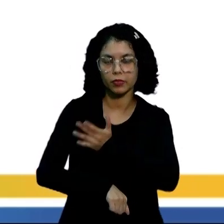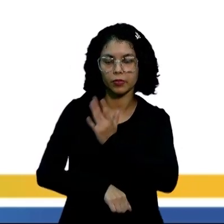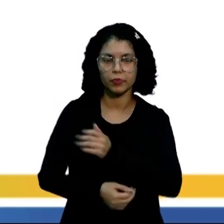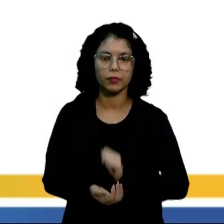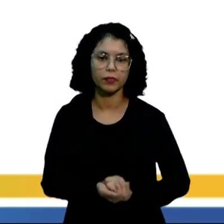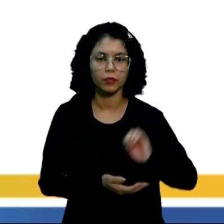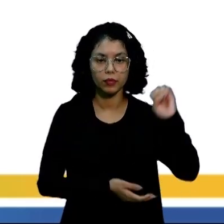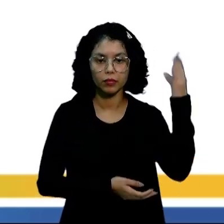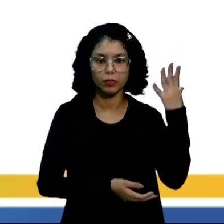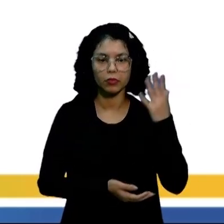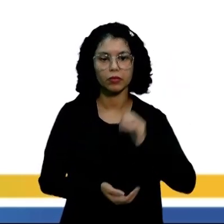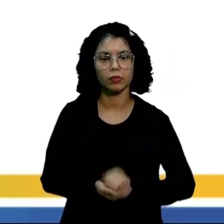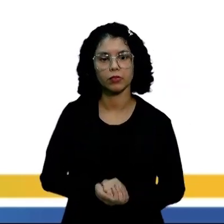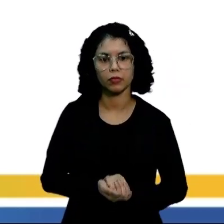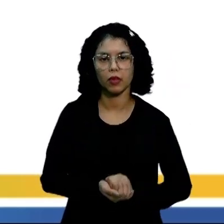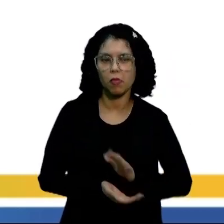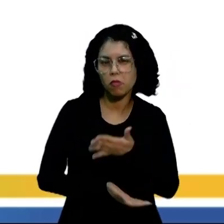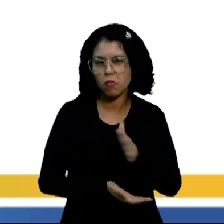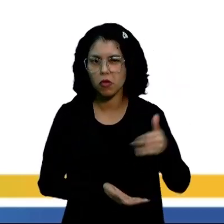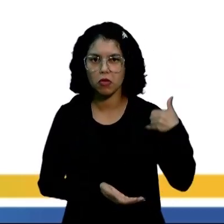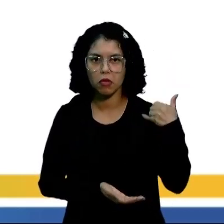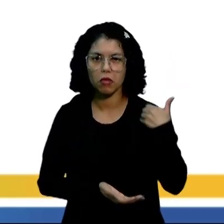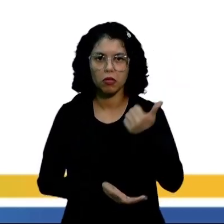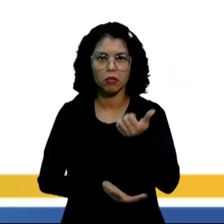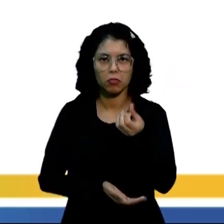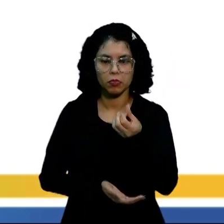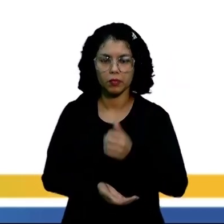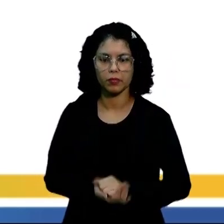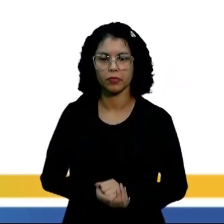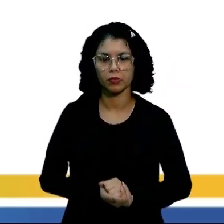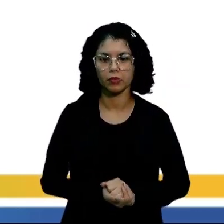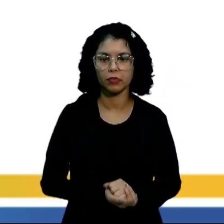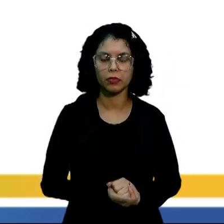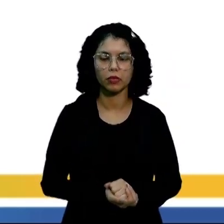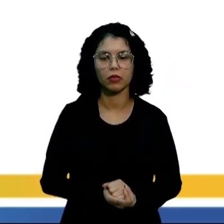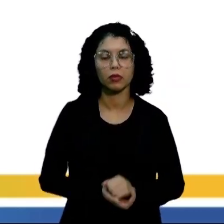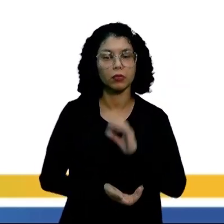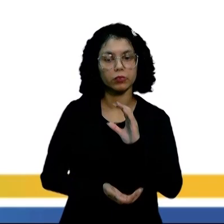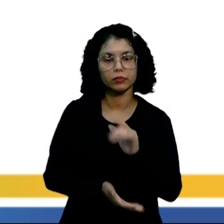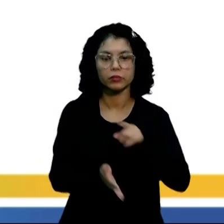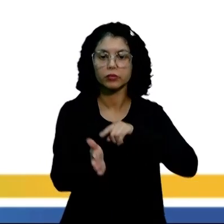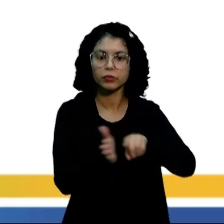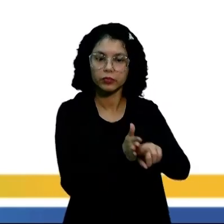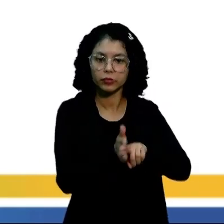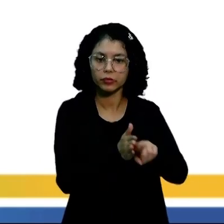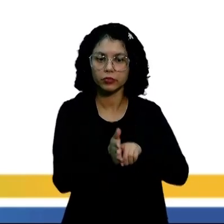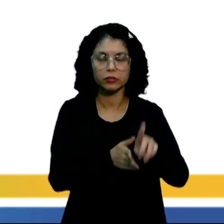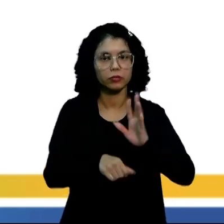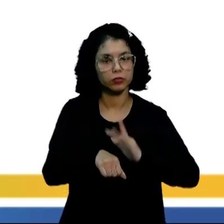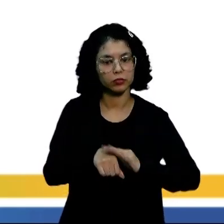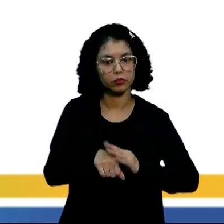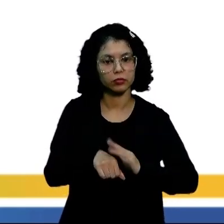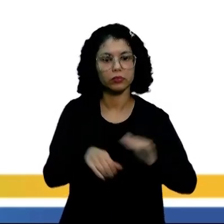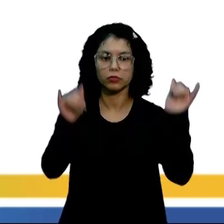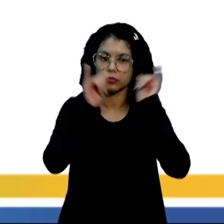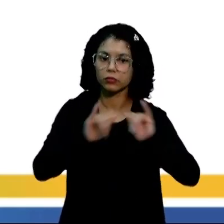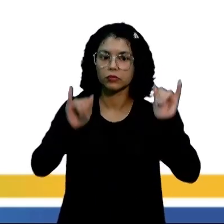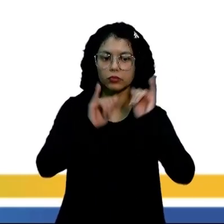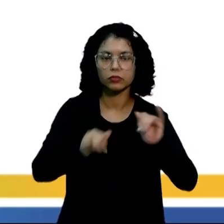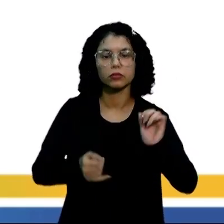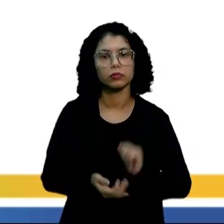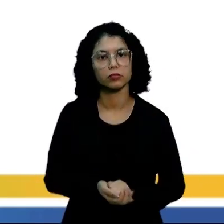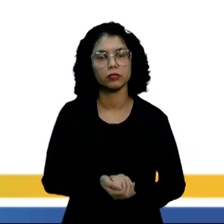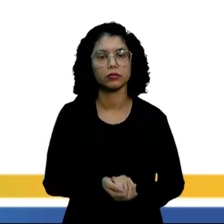coração ocorrem na faixa dos 16 anos. Letra C, as pesquisas sobre doenças